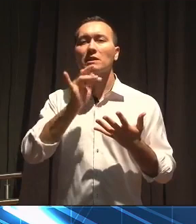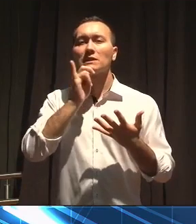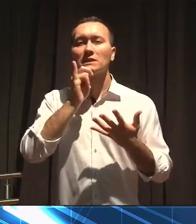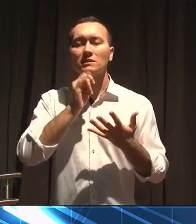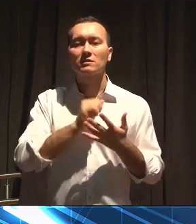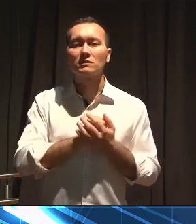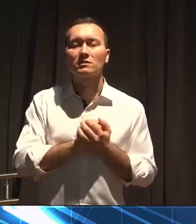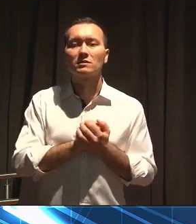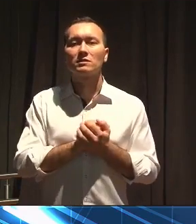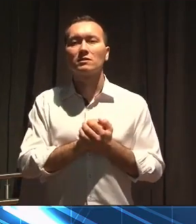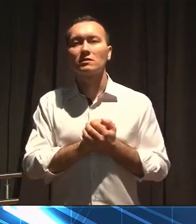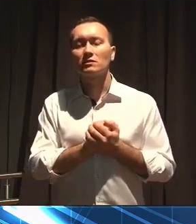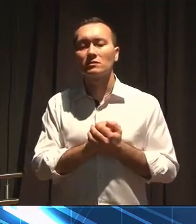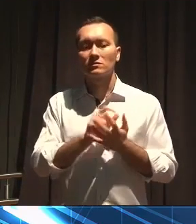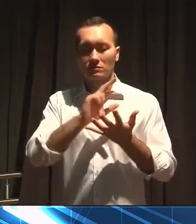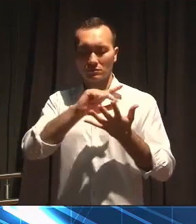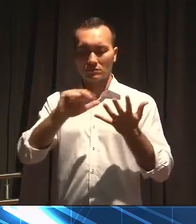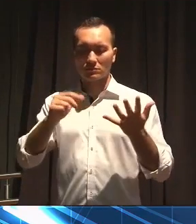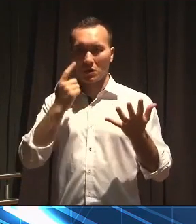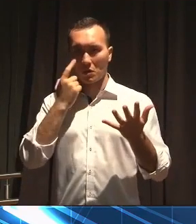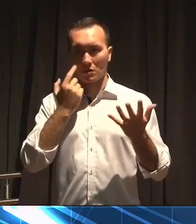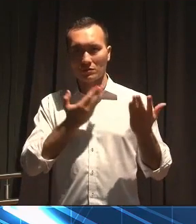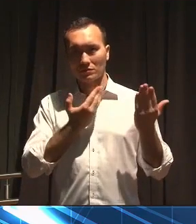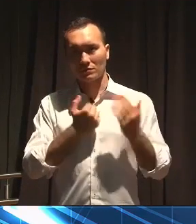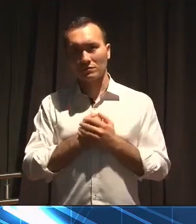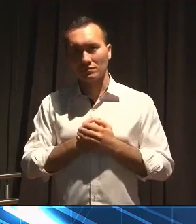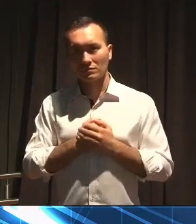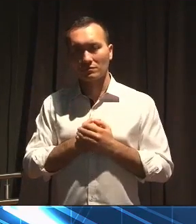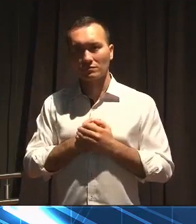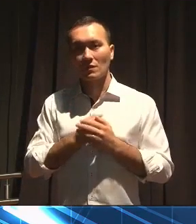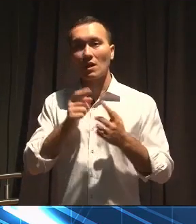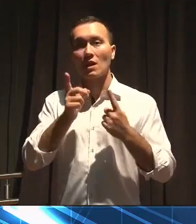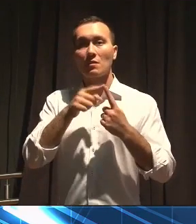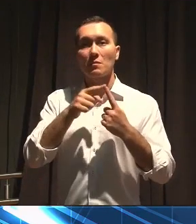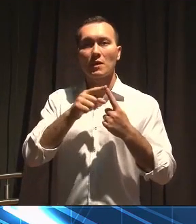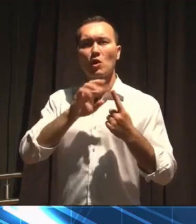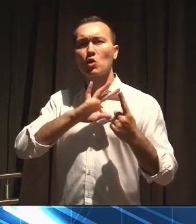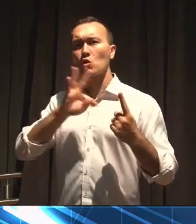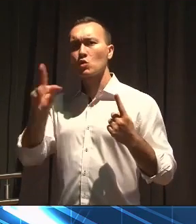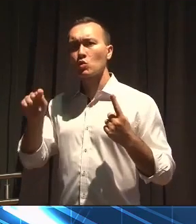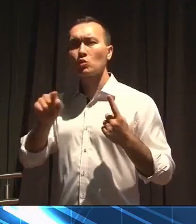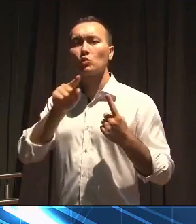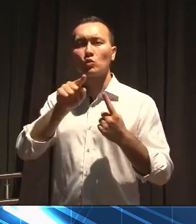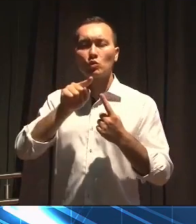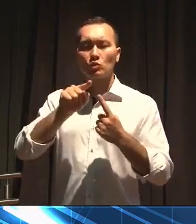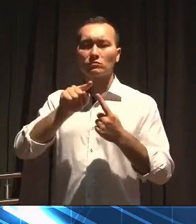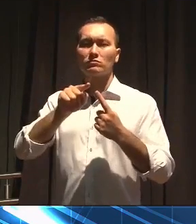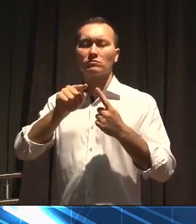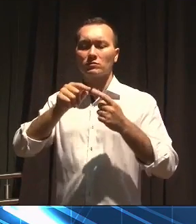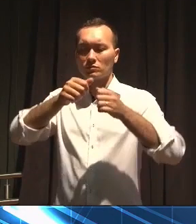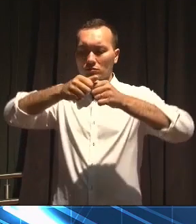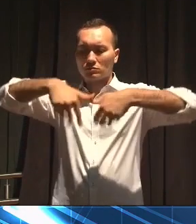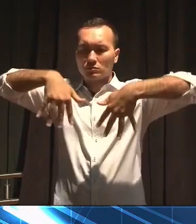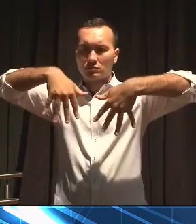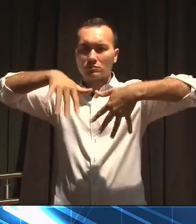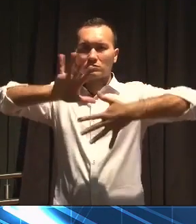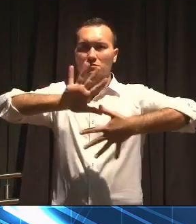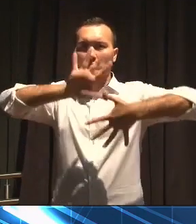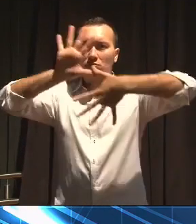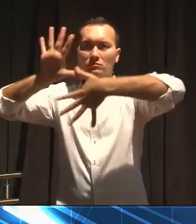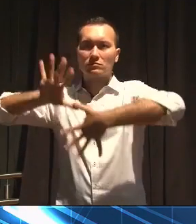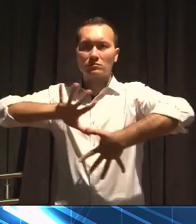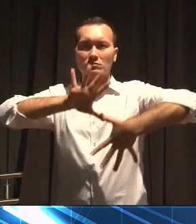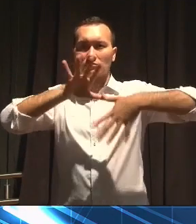algumas delas, foi a questão de, primeiro, que tudo deve ser mapeado, né? Tudo deve ter etiquetado, todo mundo deve ter